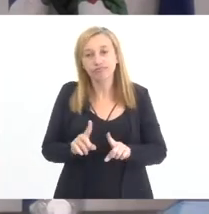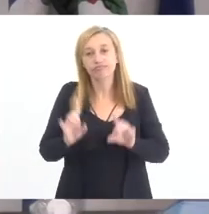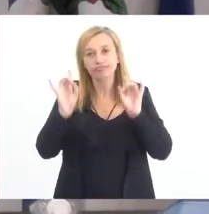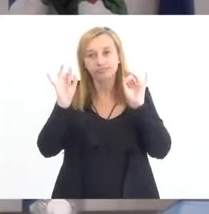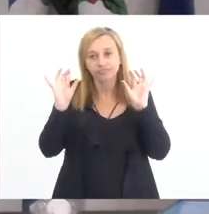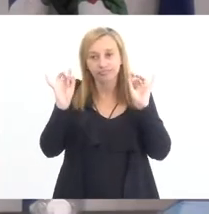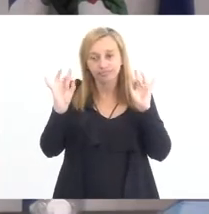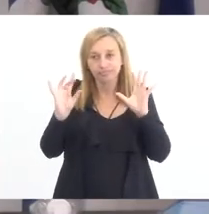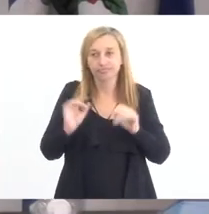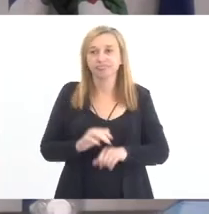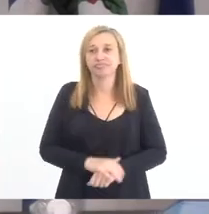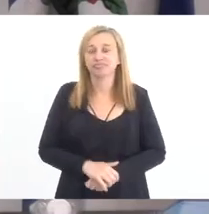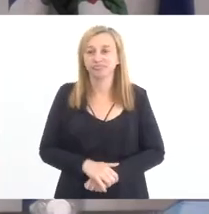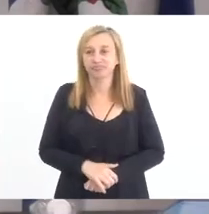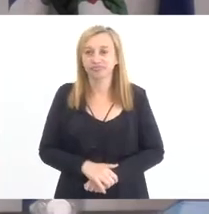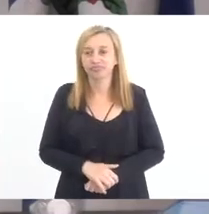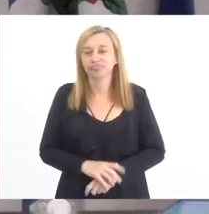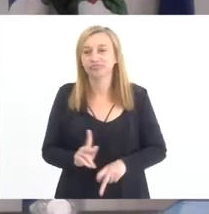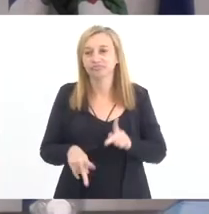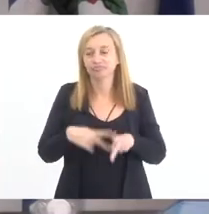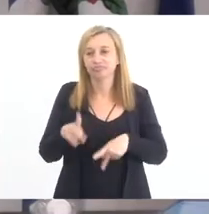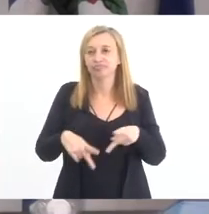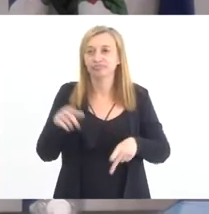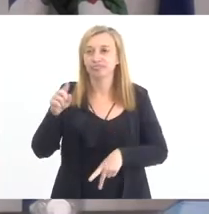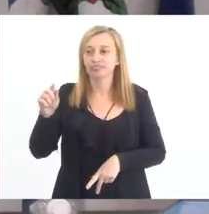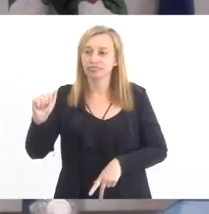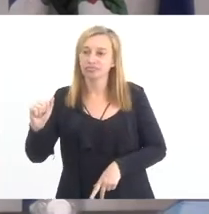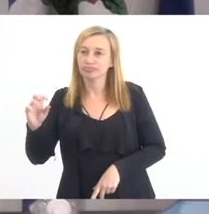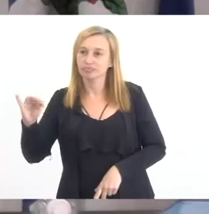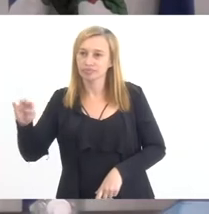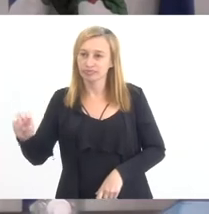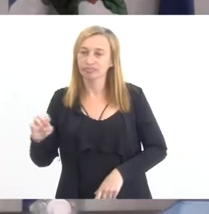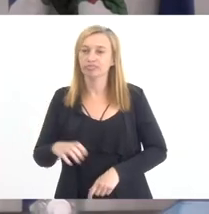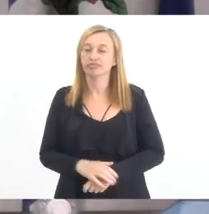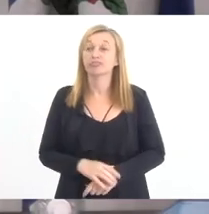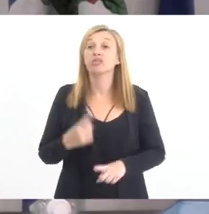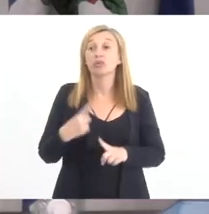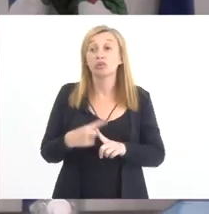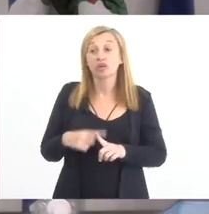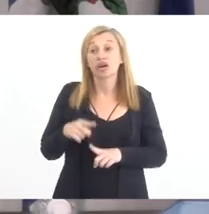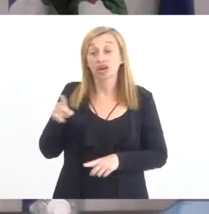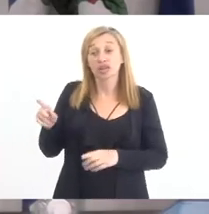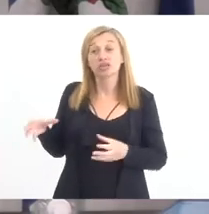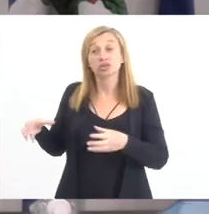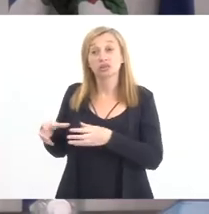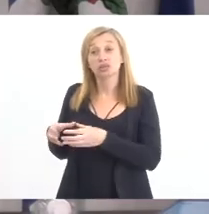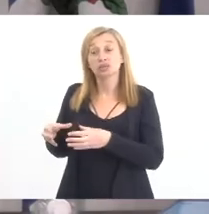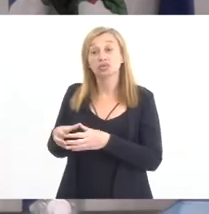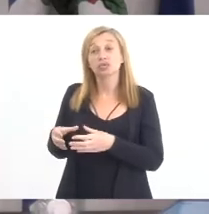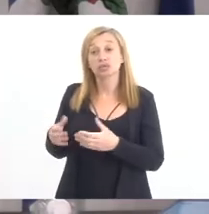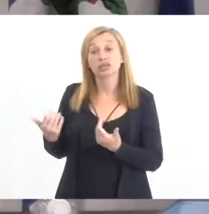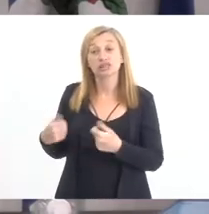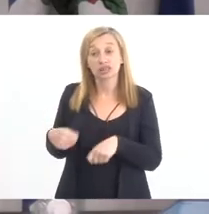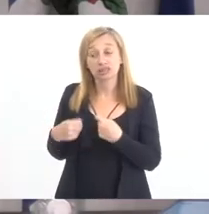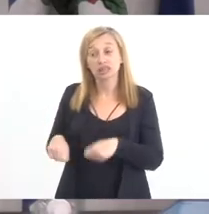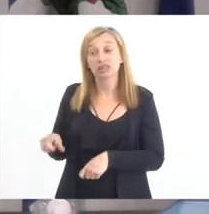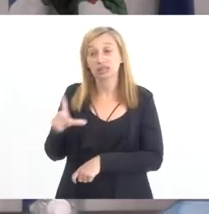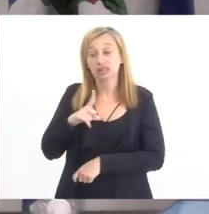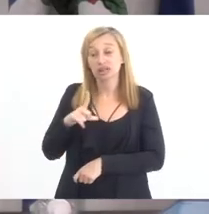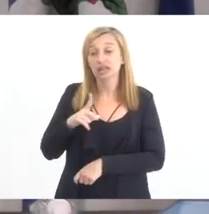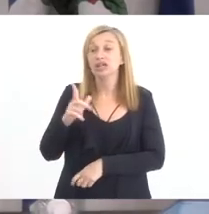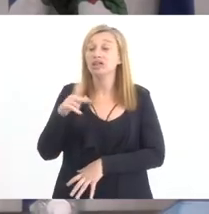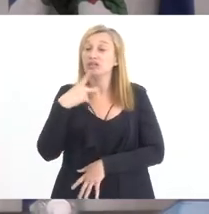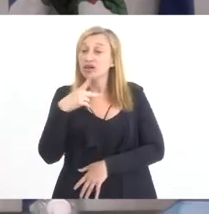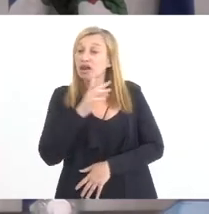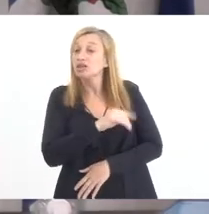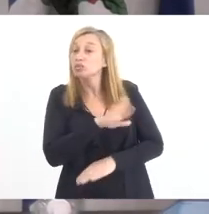especial, a população da Zona Oeste. Porque é essa que tem baixo IDH, como foi citado por